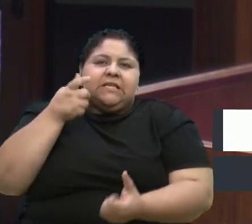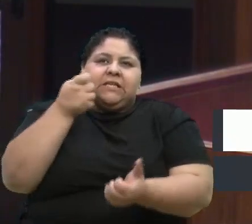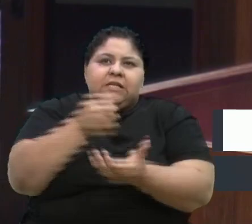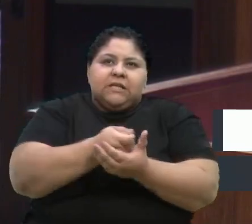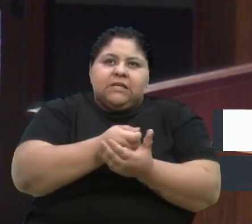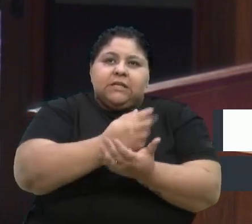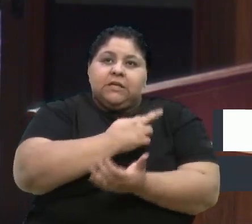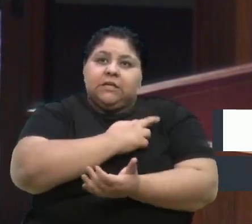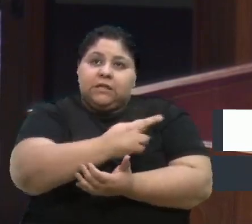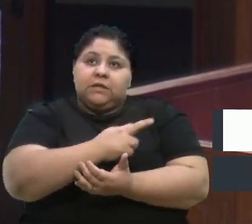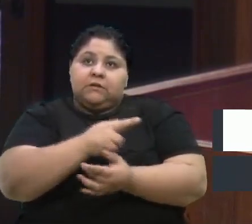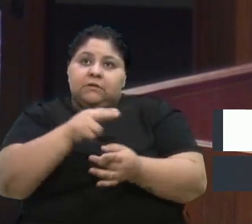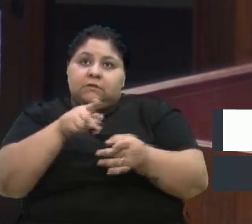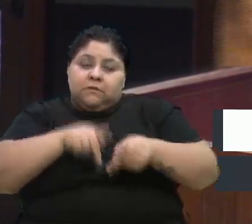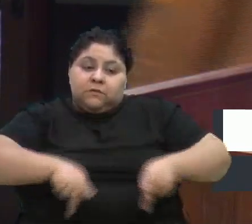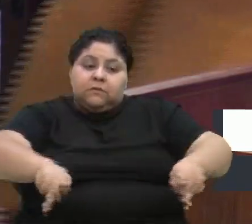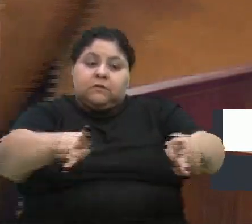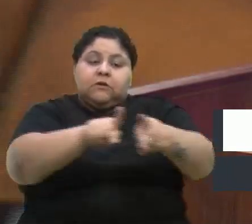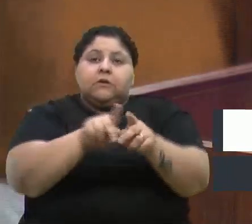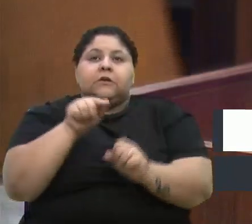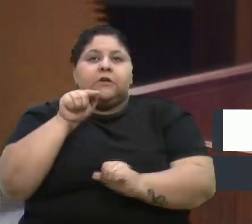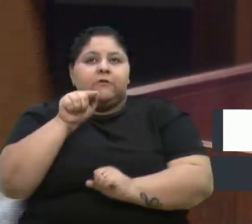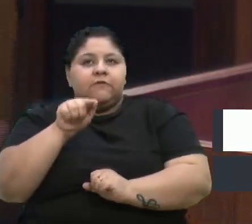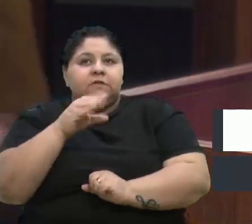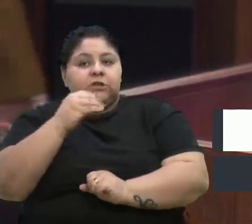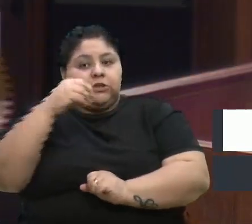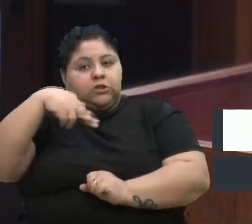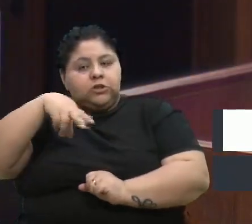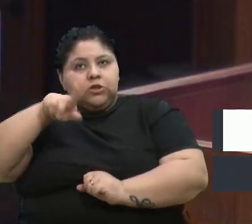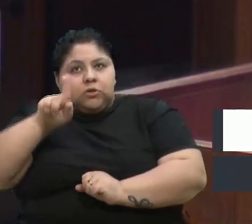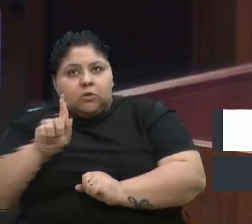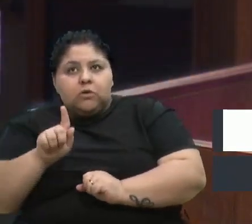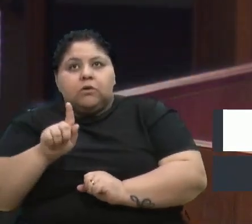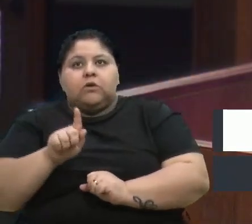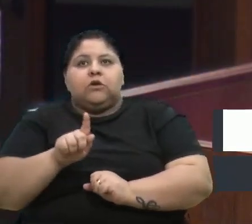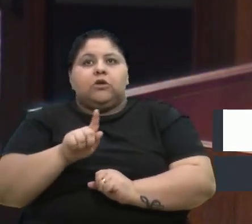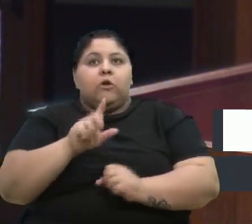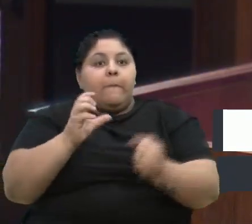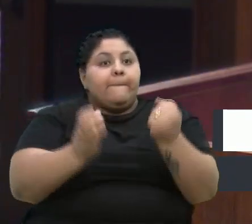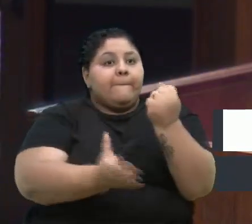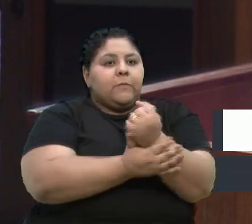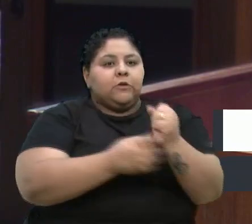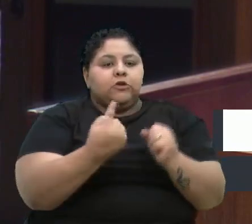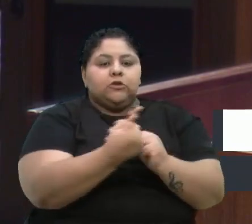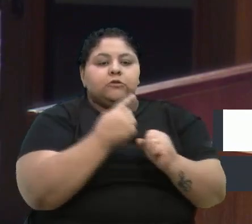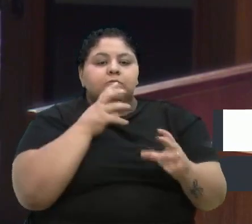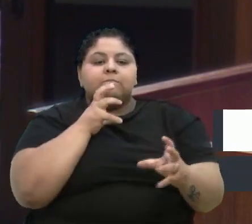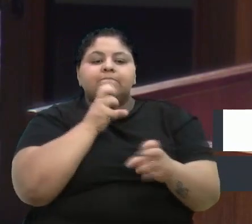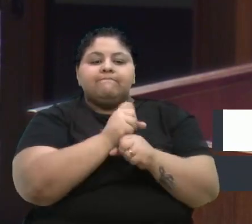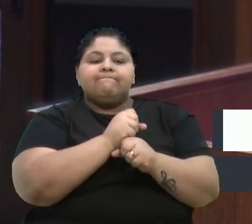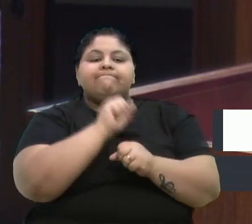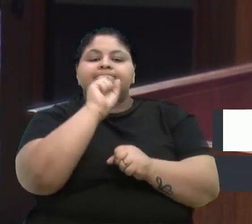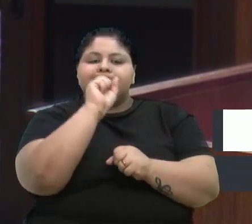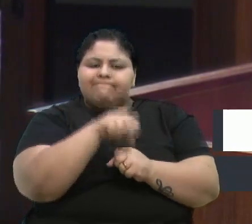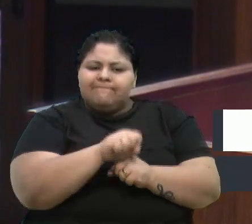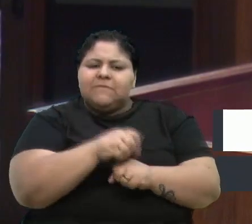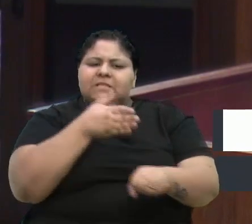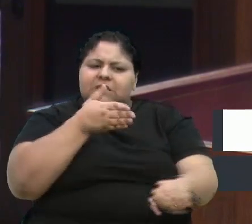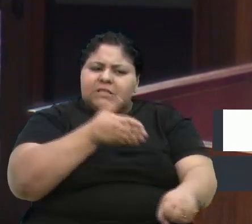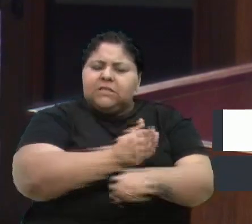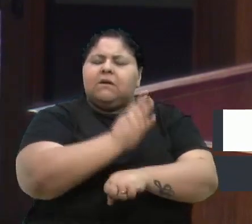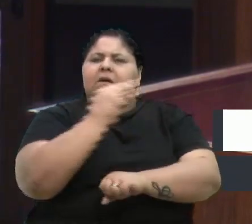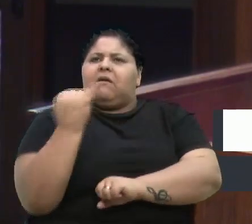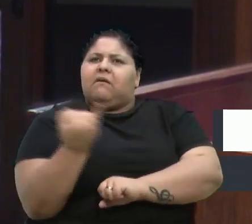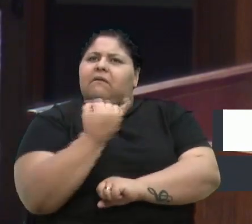representar a população. E vocês, ONGs, vocês, protetores independentes de animais, são, sim, uma parte muito